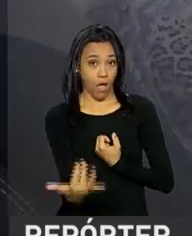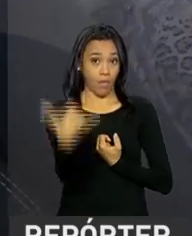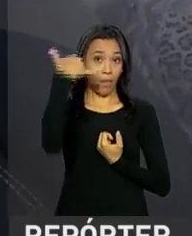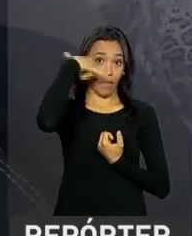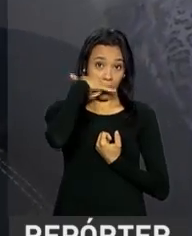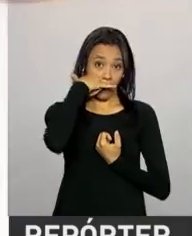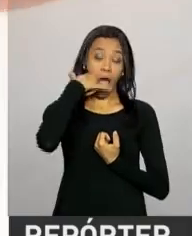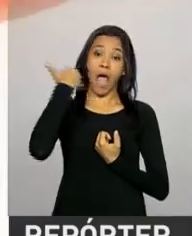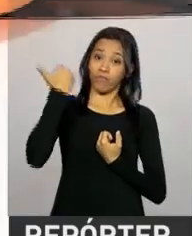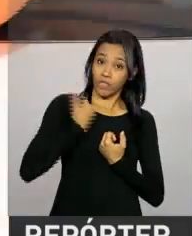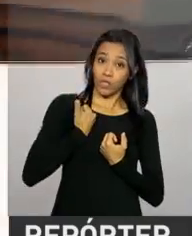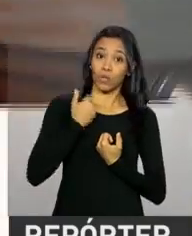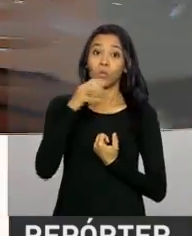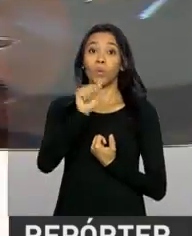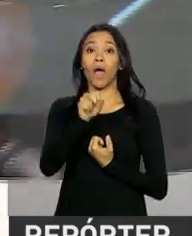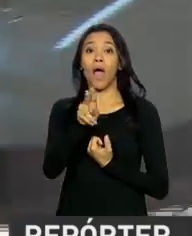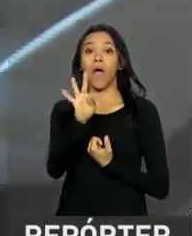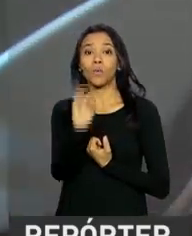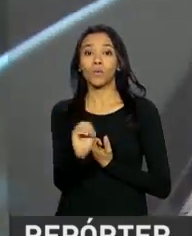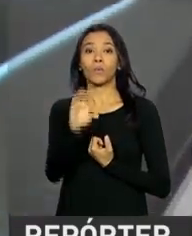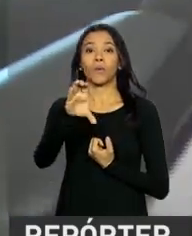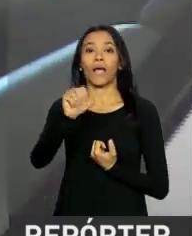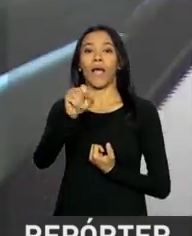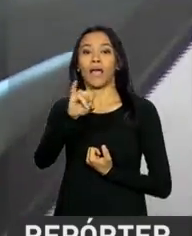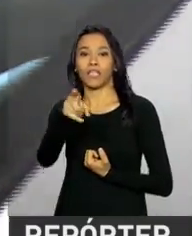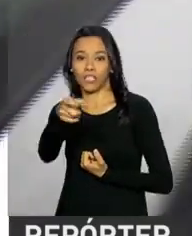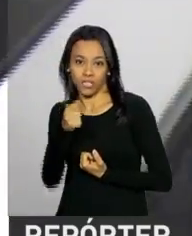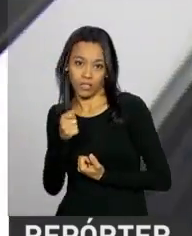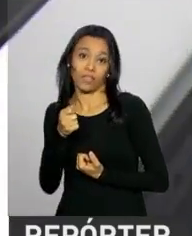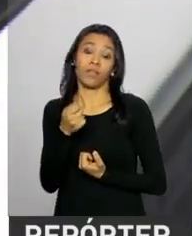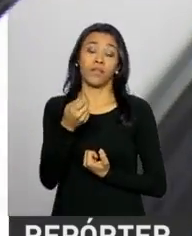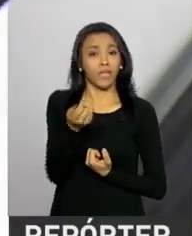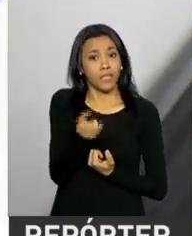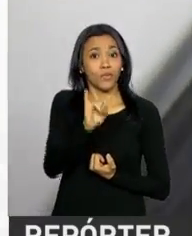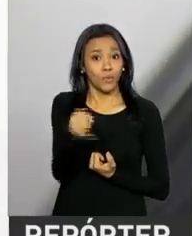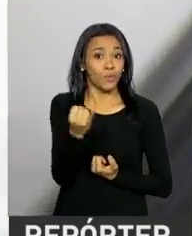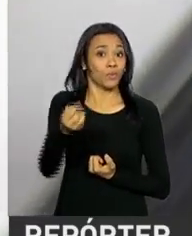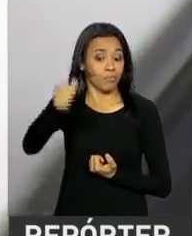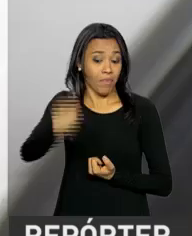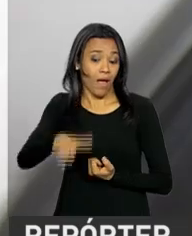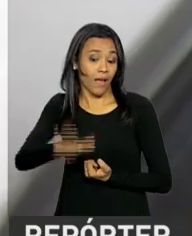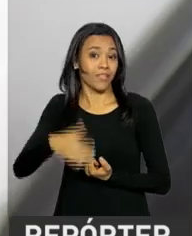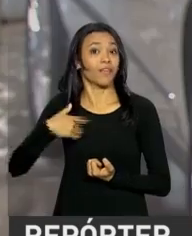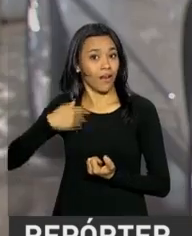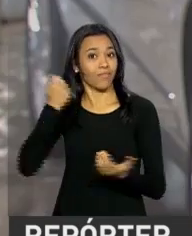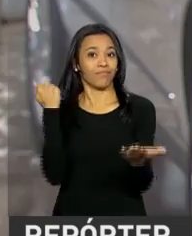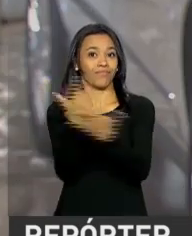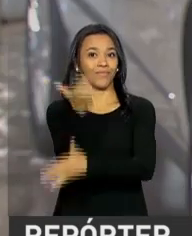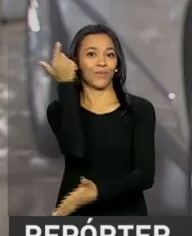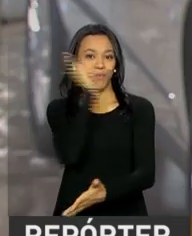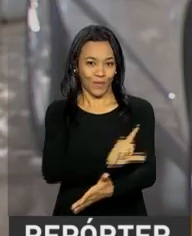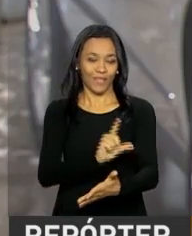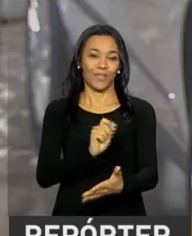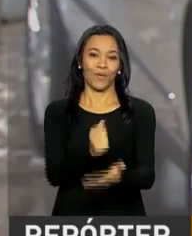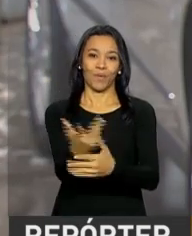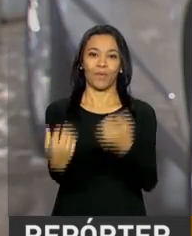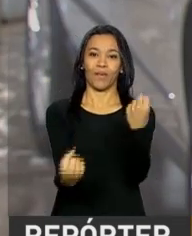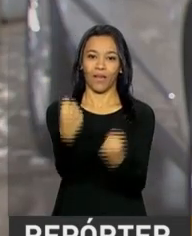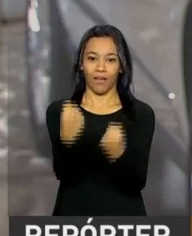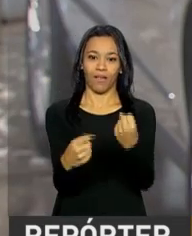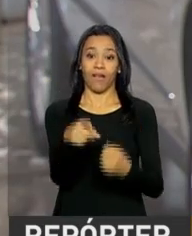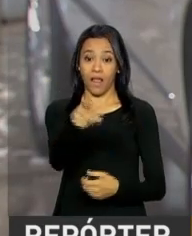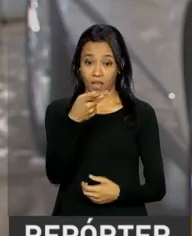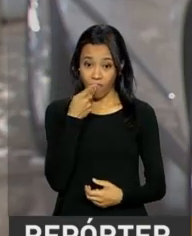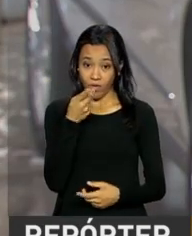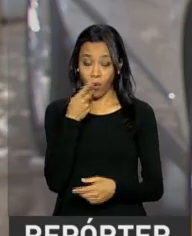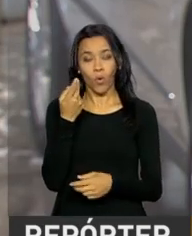Salão Alto Caixa. Depois da nova simulação, com os juros mais baixos, ela saiu de carro novo. Fizemos a pesquisa e